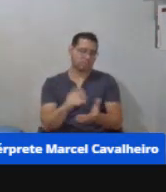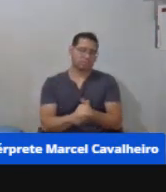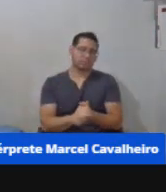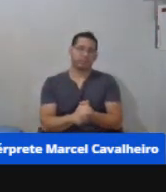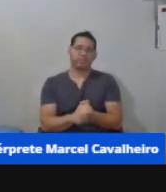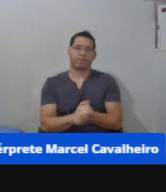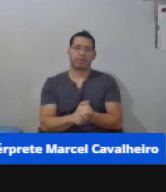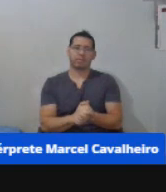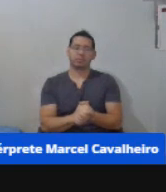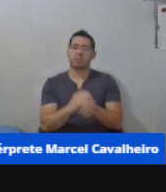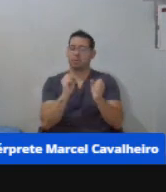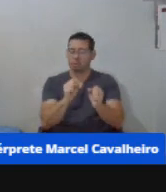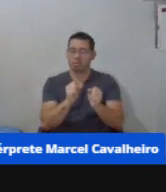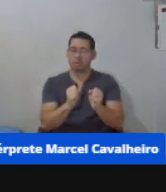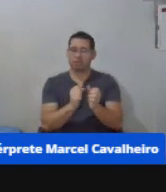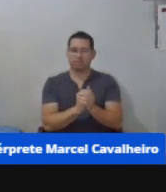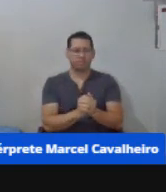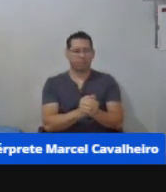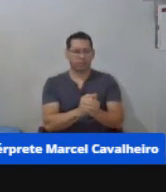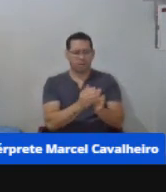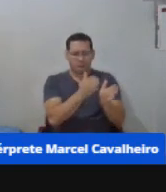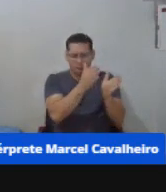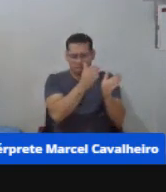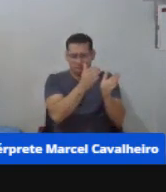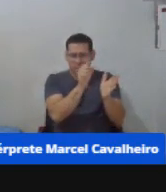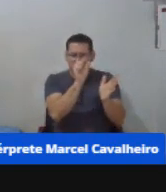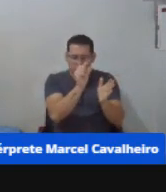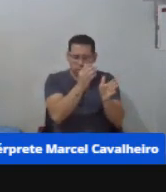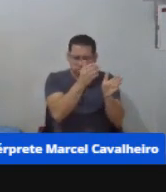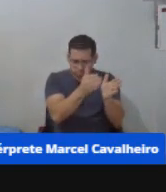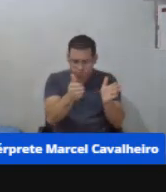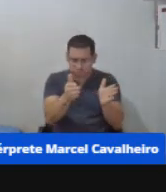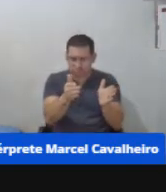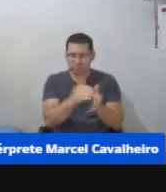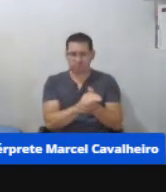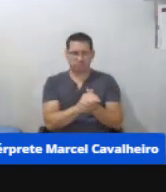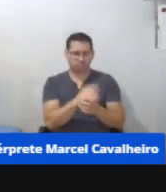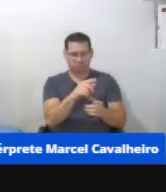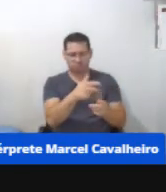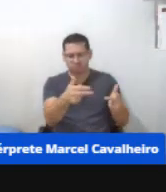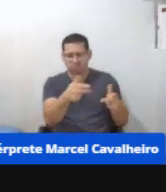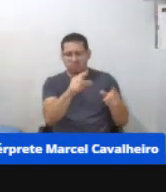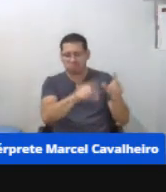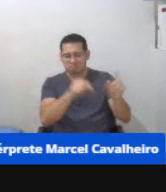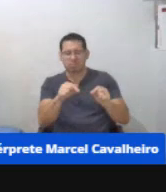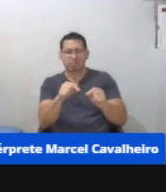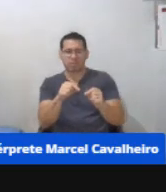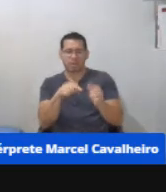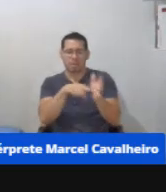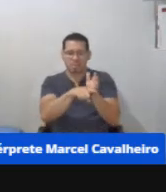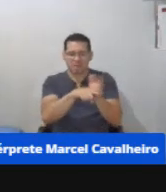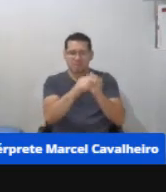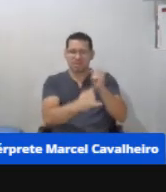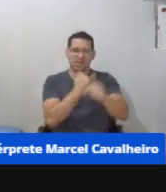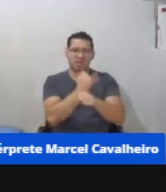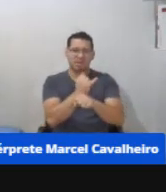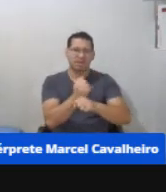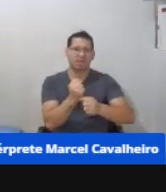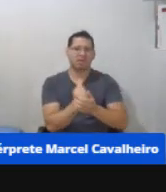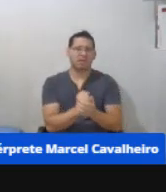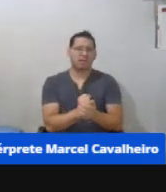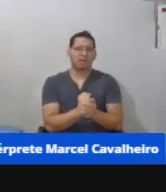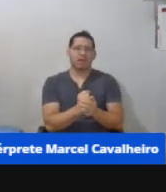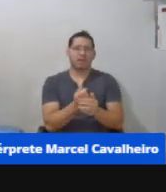material, que parte dos itens selecionados, com pesquisas na internet e acesso a alguns bancos de